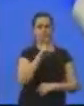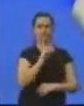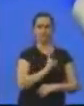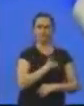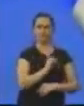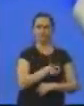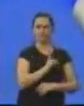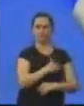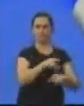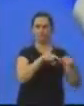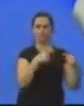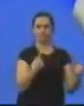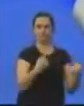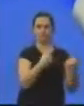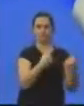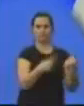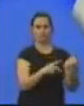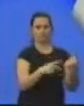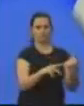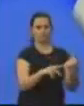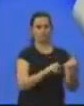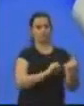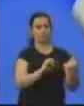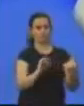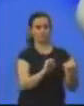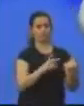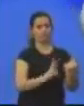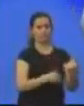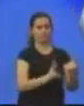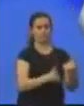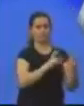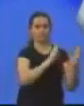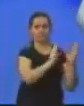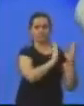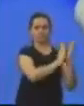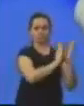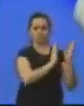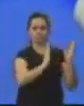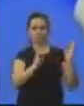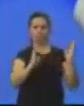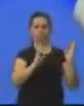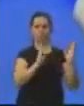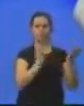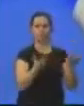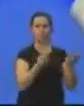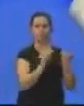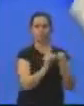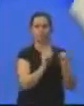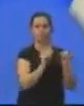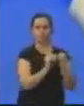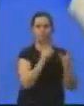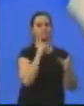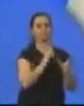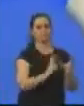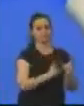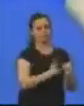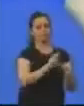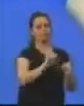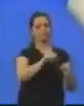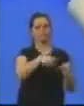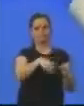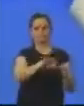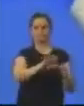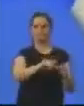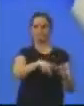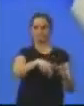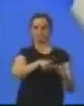contínua naquele ponto. Bom, mas se uma função for contínua em todos os seus pontos, nós vamos simplesmente dizer que ela é contínua. Então, ali